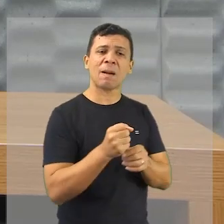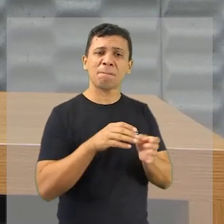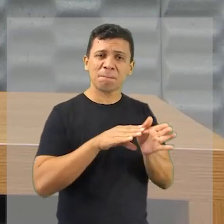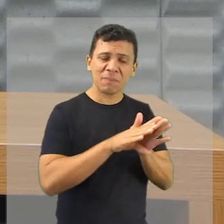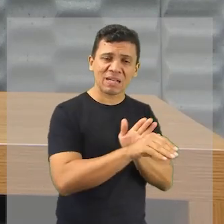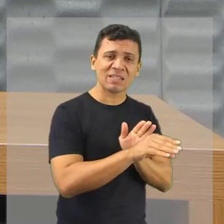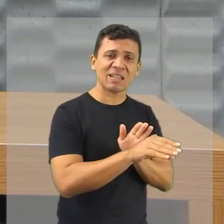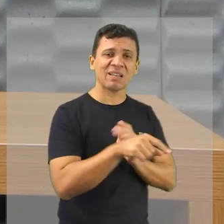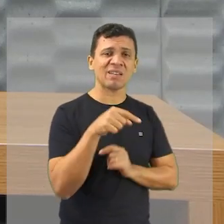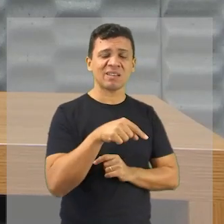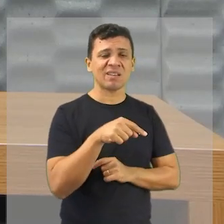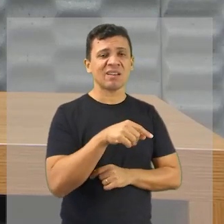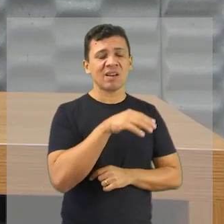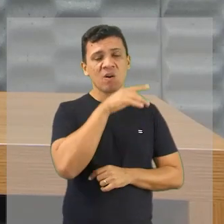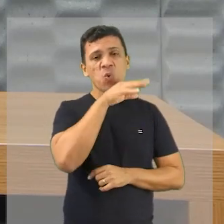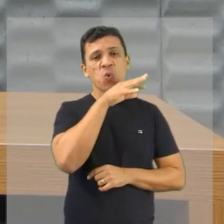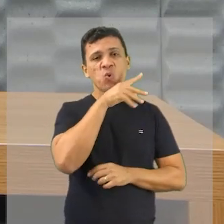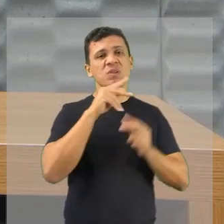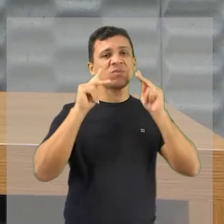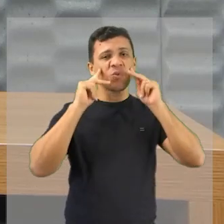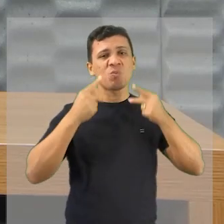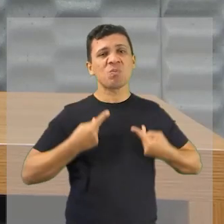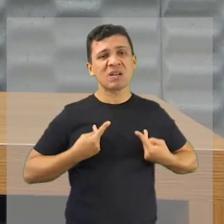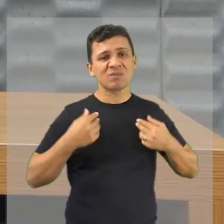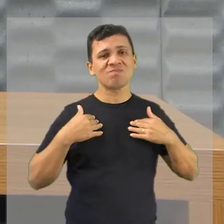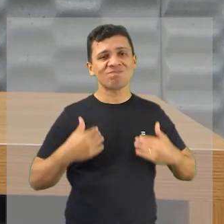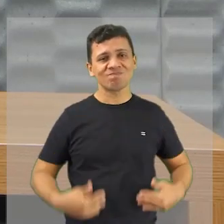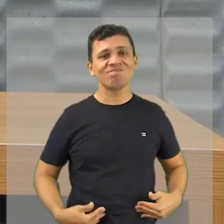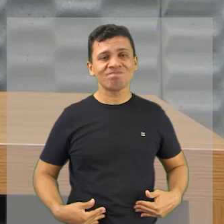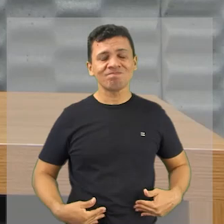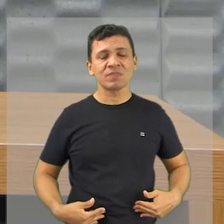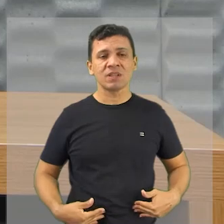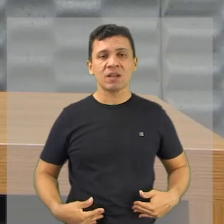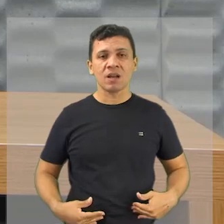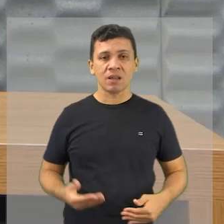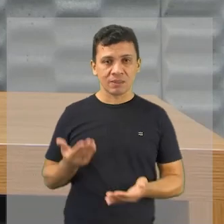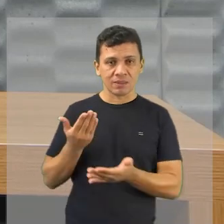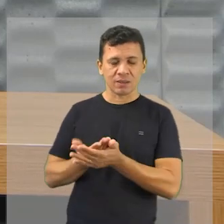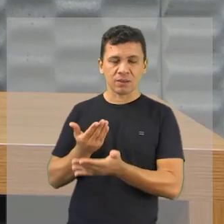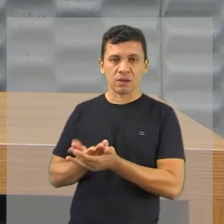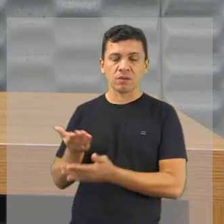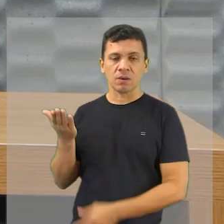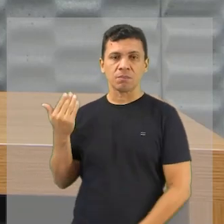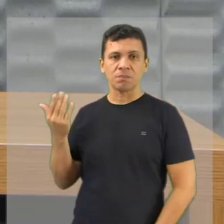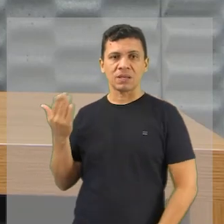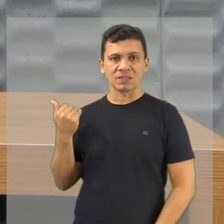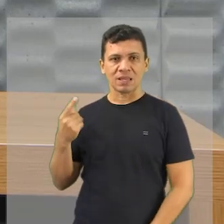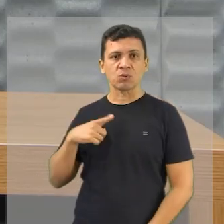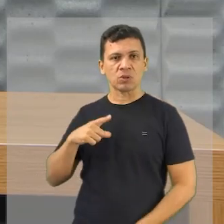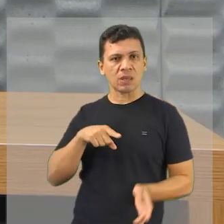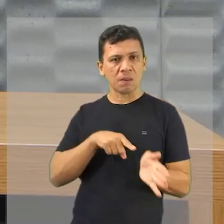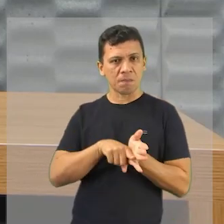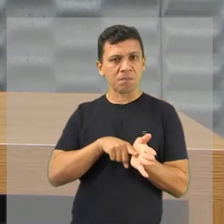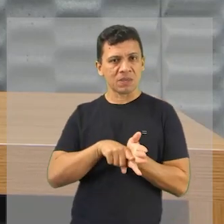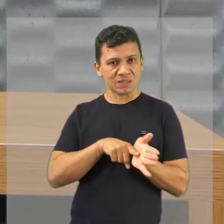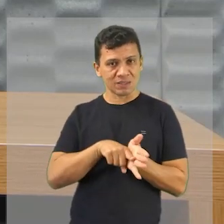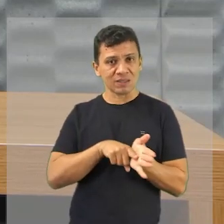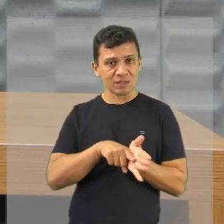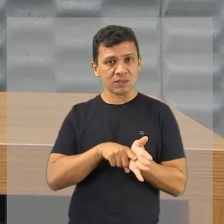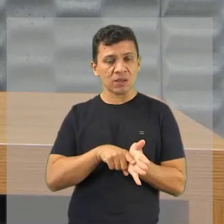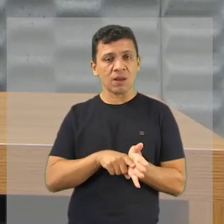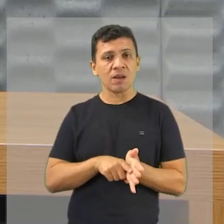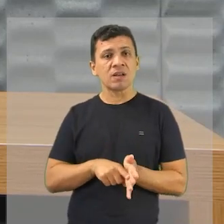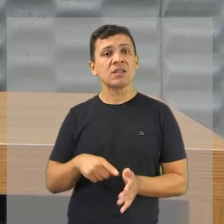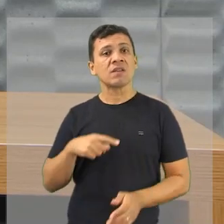organismos, para os seres humanos, né? E aí a gente viu na aula passada que alguns bacteriófagos já estão até sendo